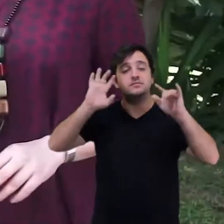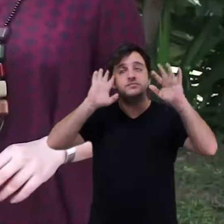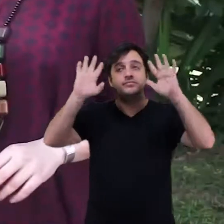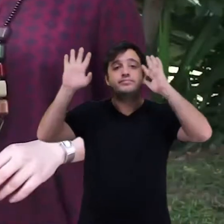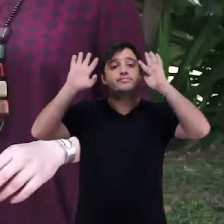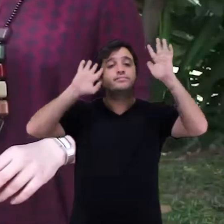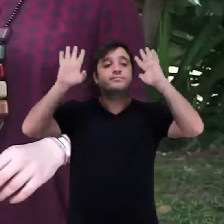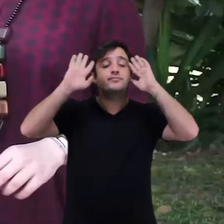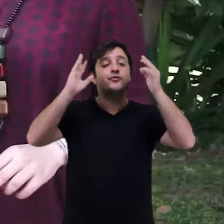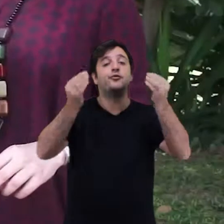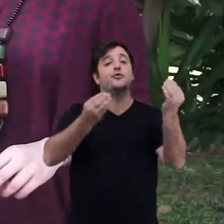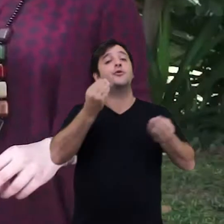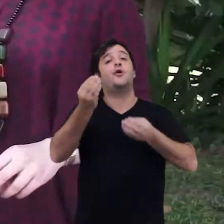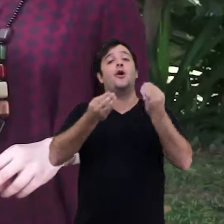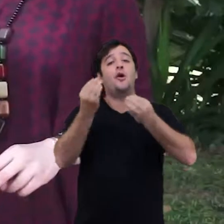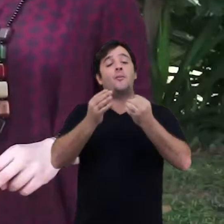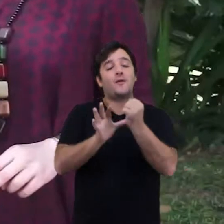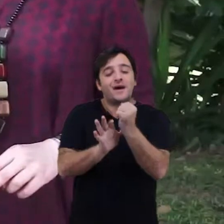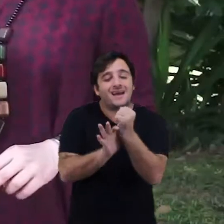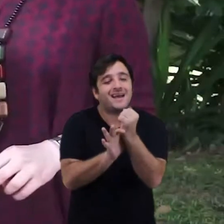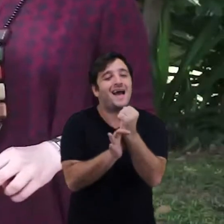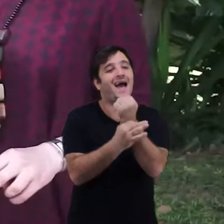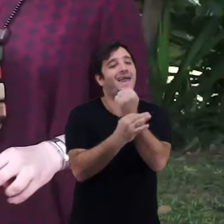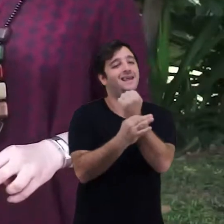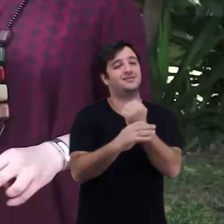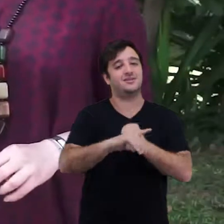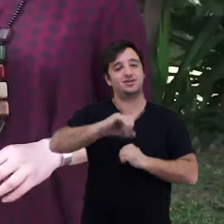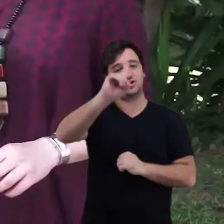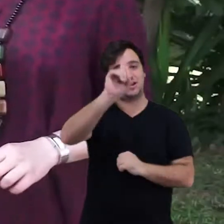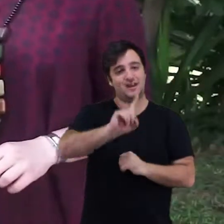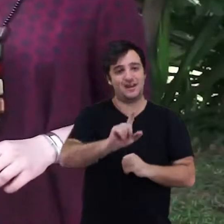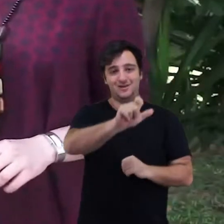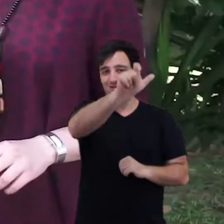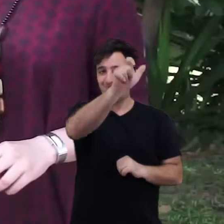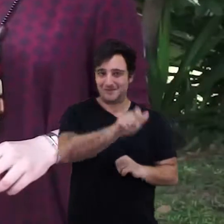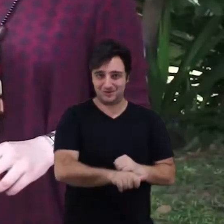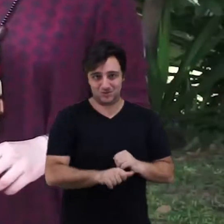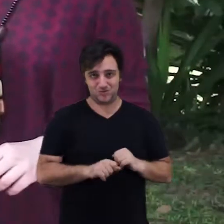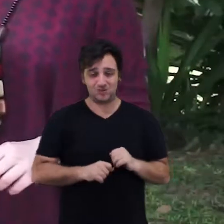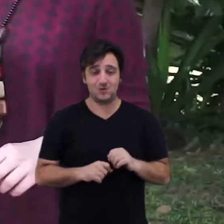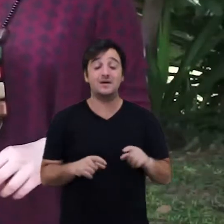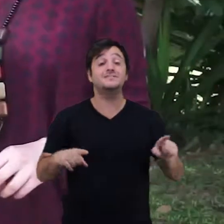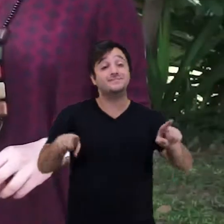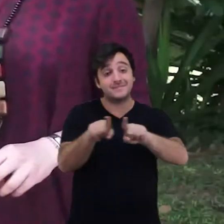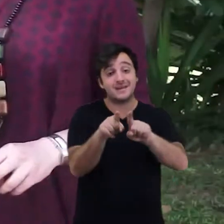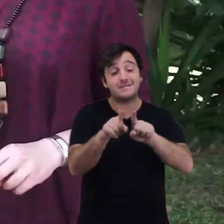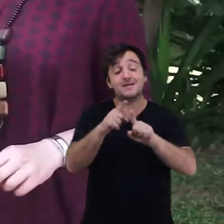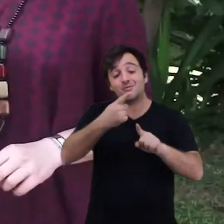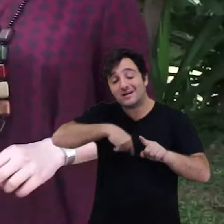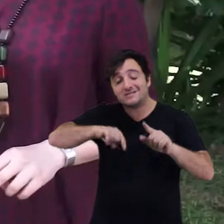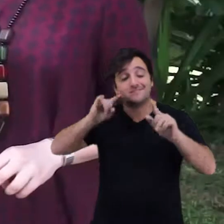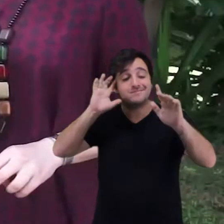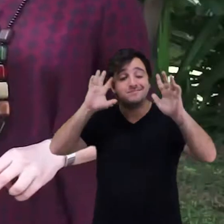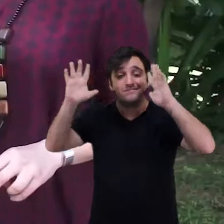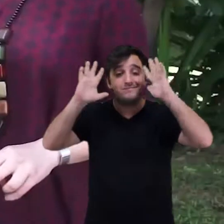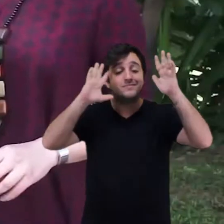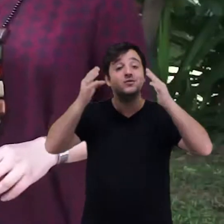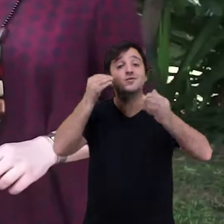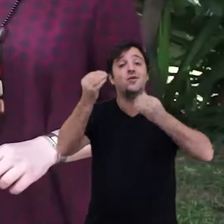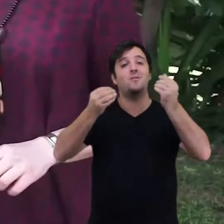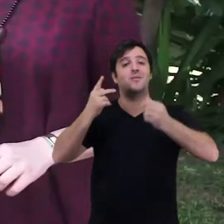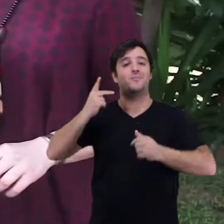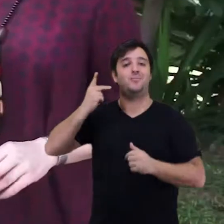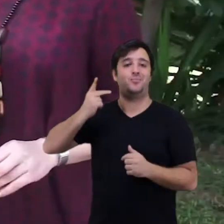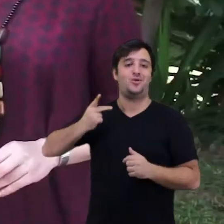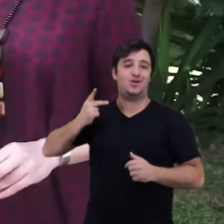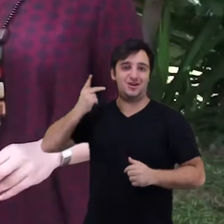não está estrita à clínica, da escuta do sujeito frente às suas diferenças e aquilo que o constitui, né?